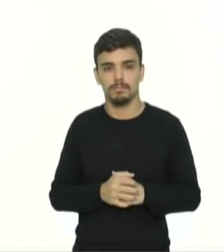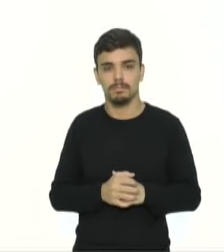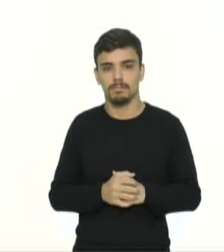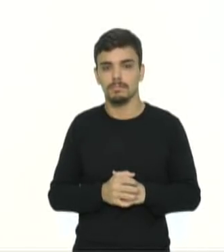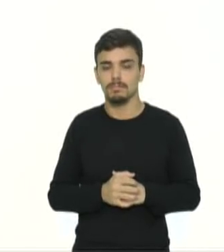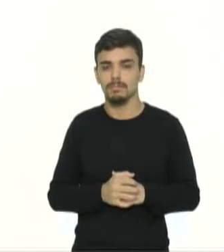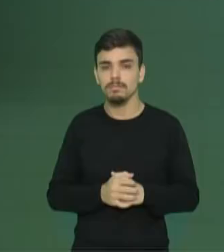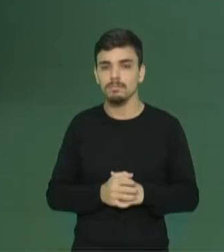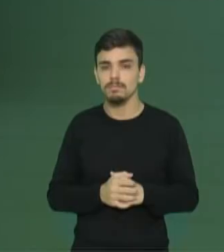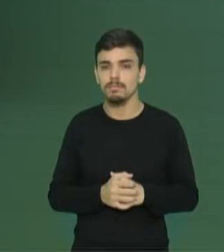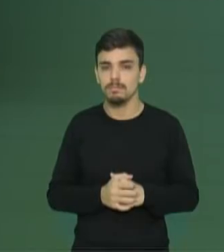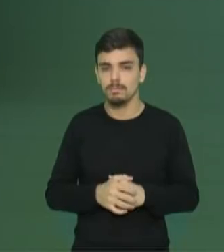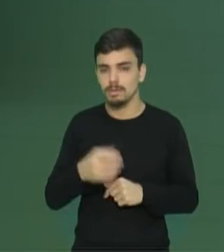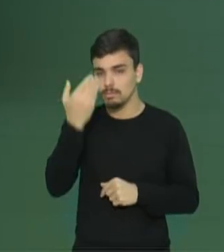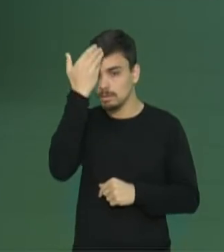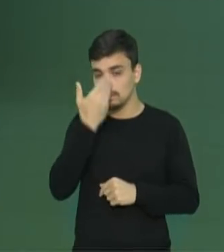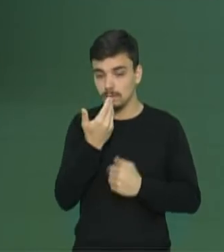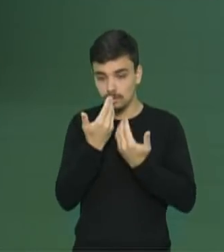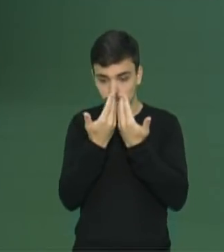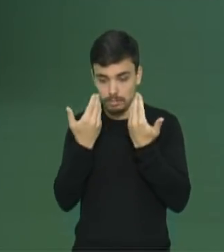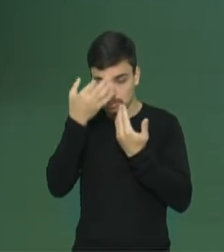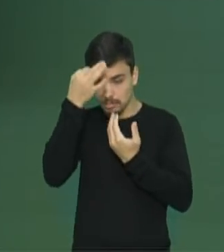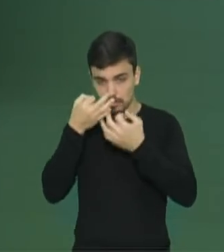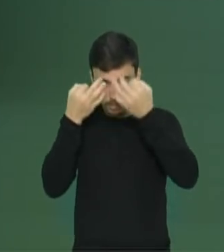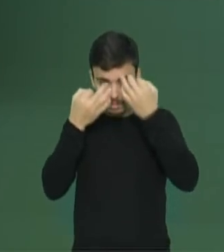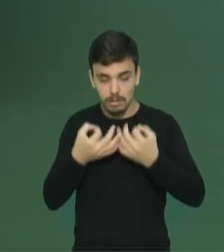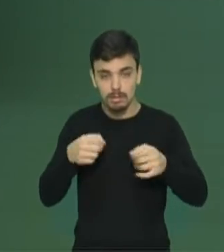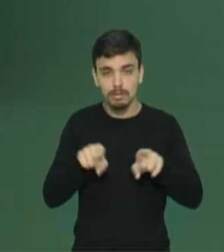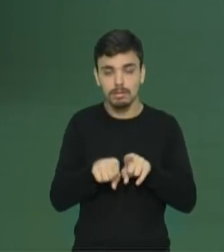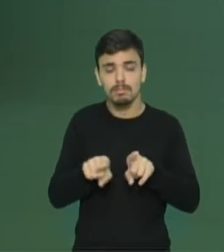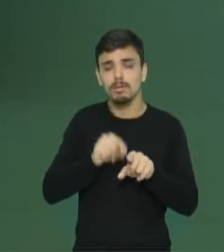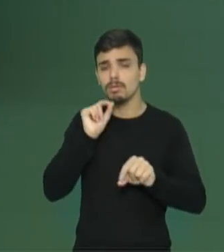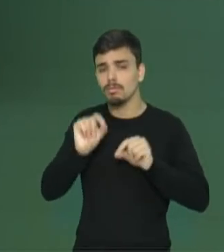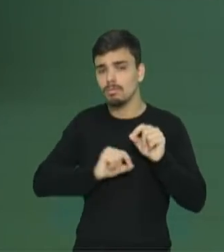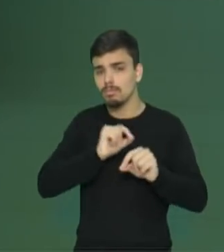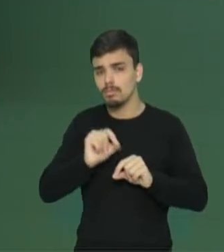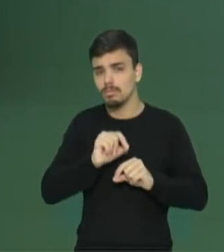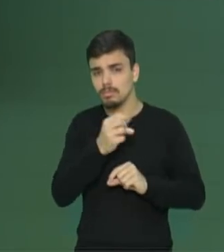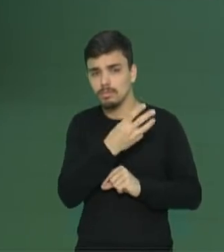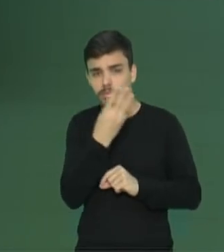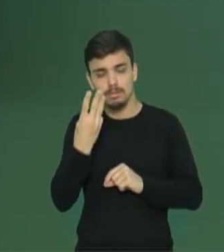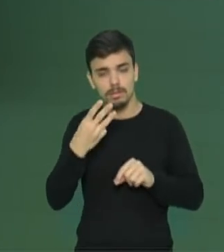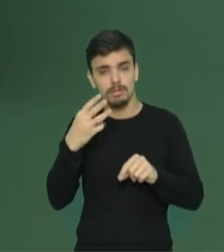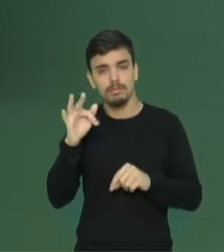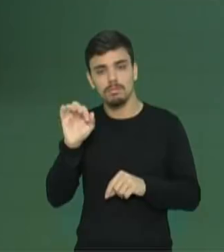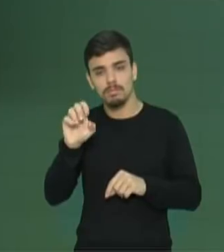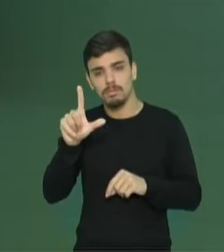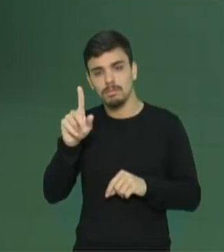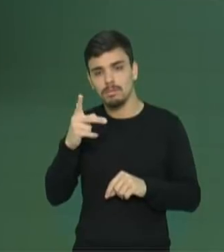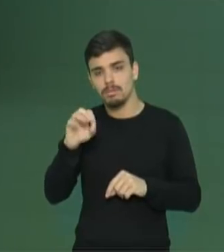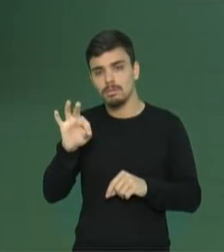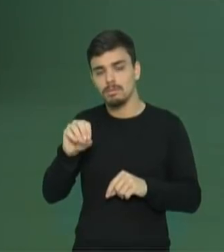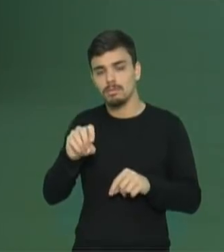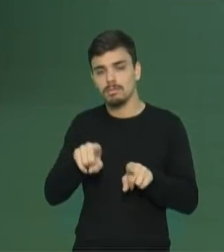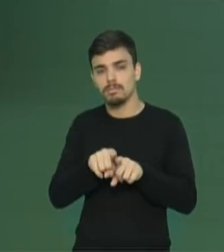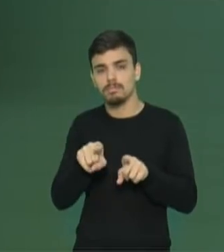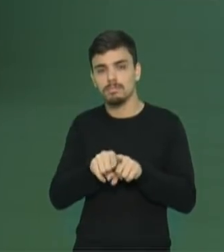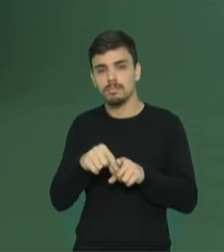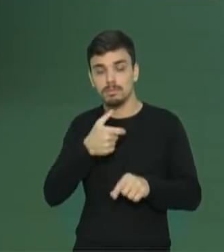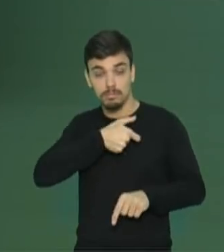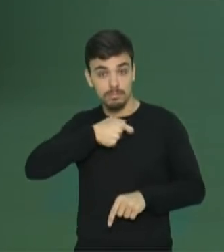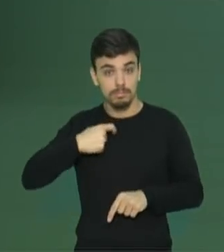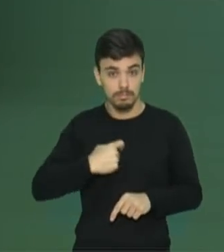corpo lateralmente simétrico. Triblásticos, os 3 folhetos. Protostômios, o tubo